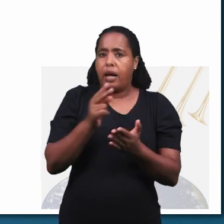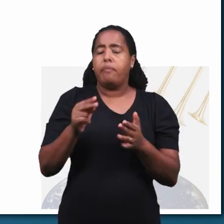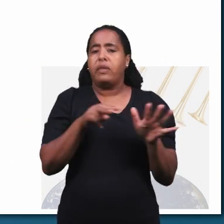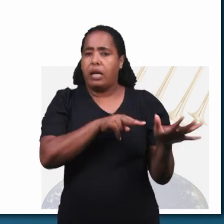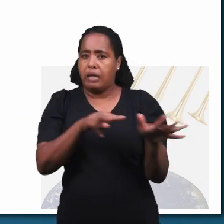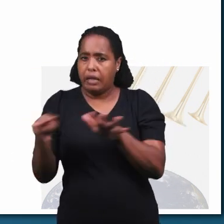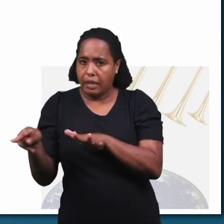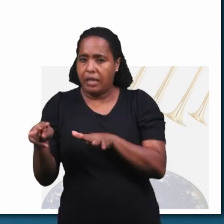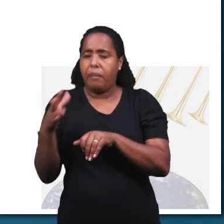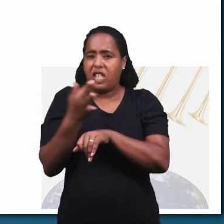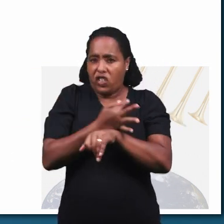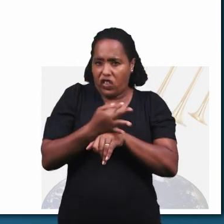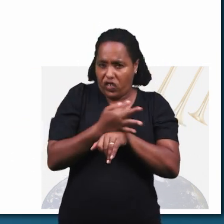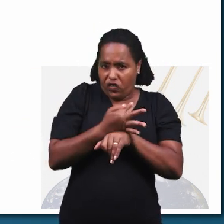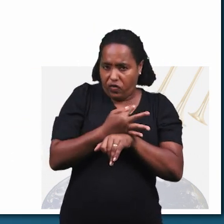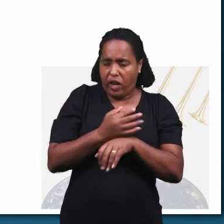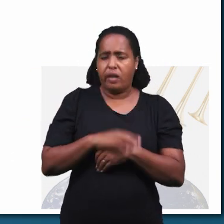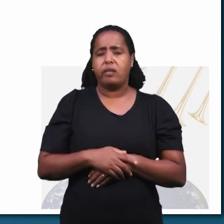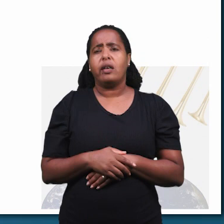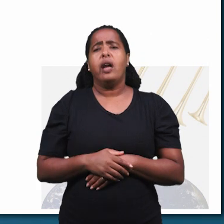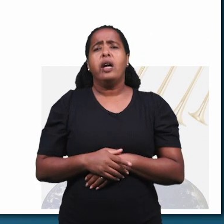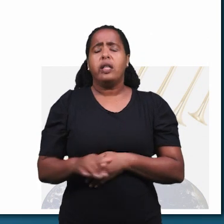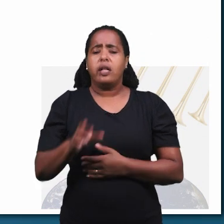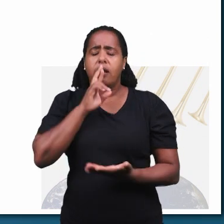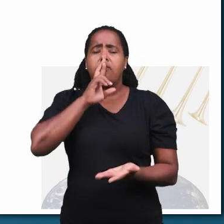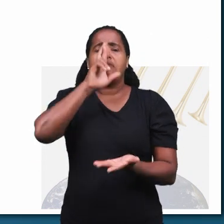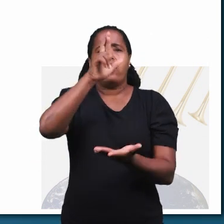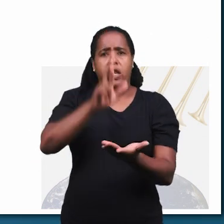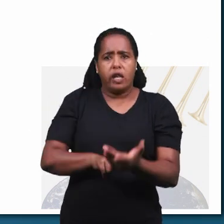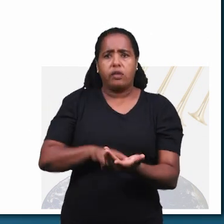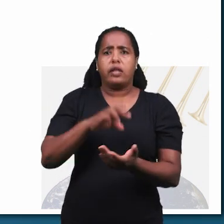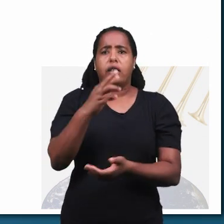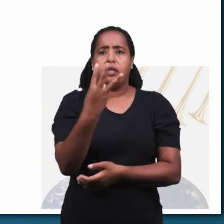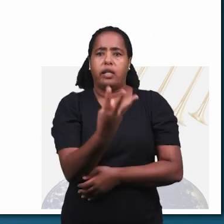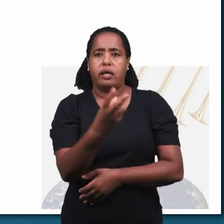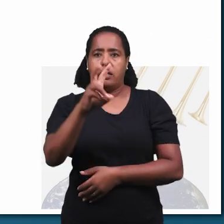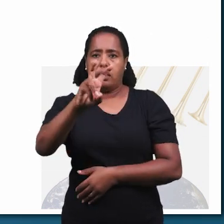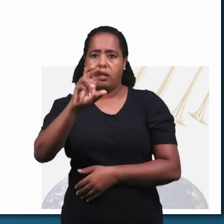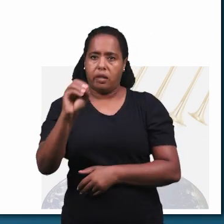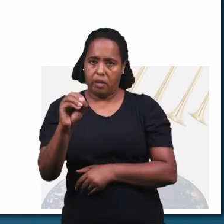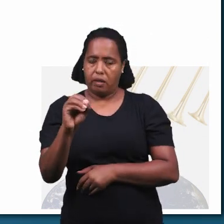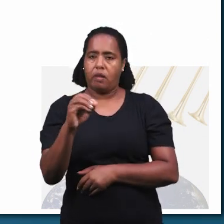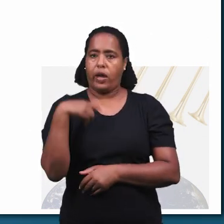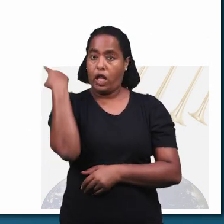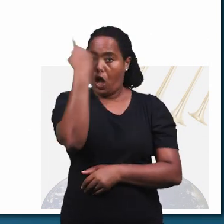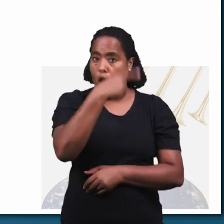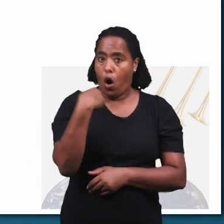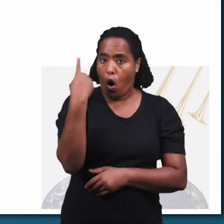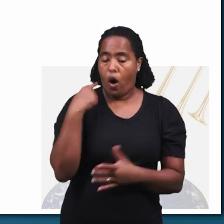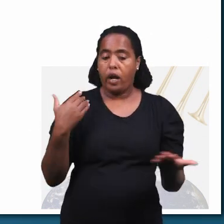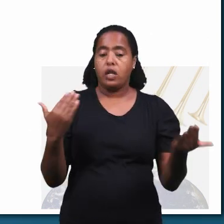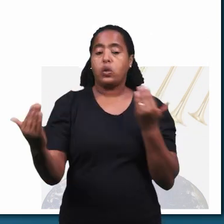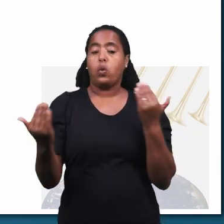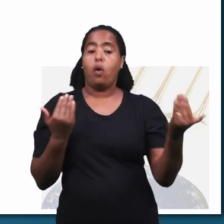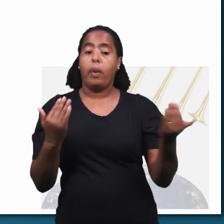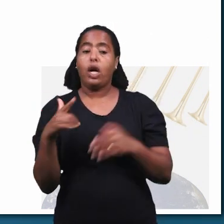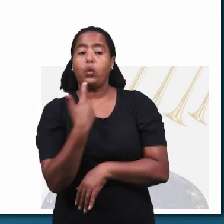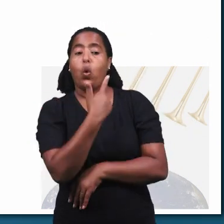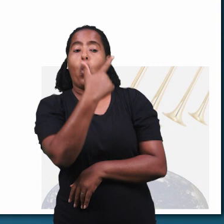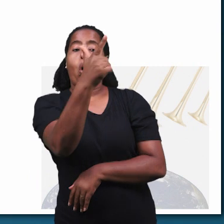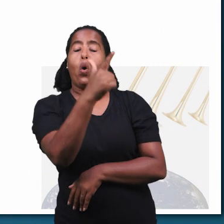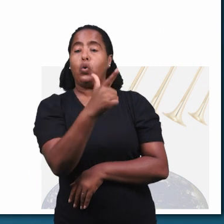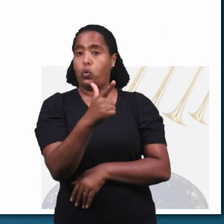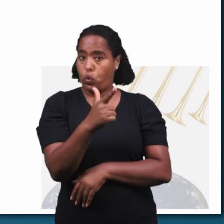recesso, ele terá um benefício de 350 horas em comparação com aquele que cumpriu